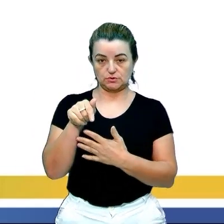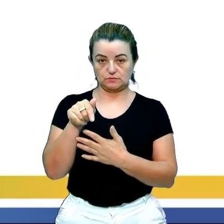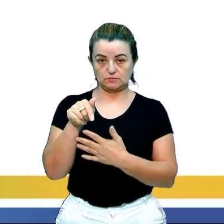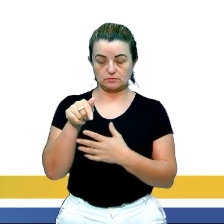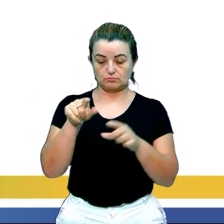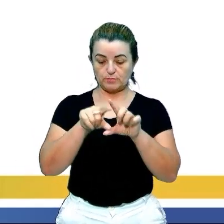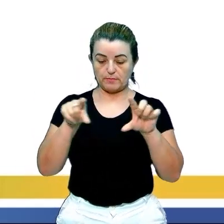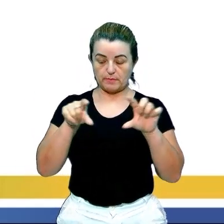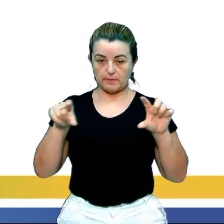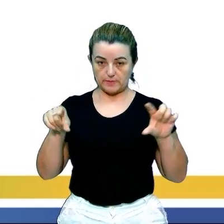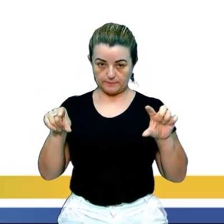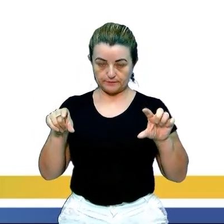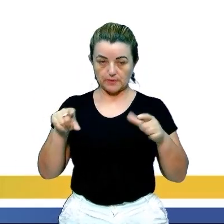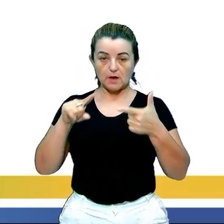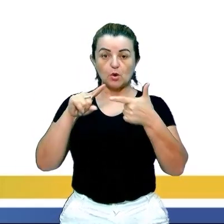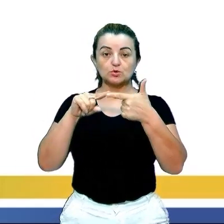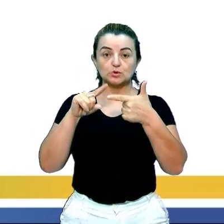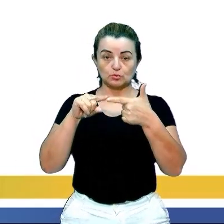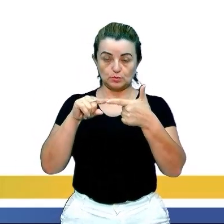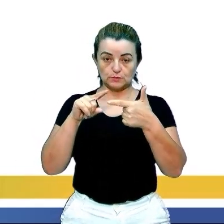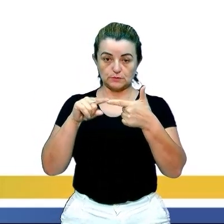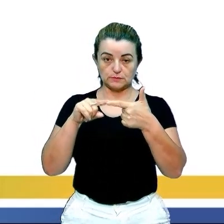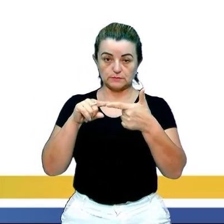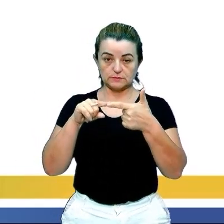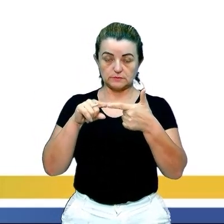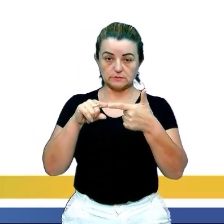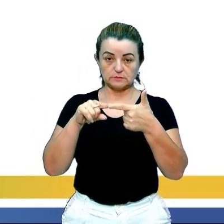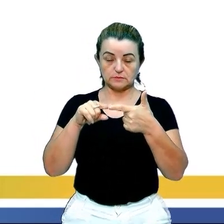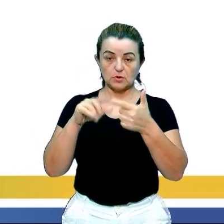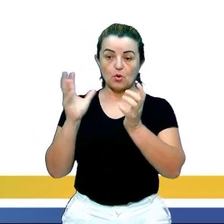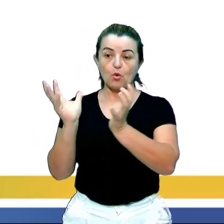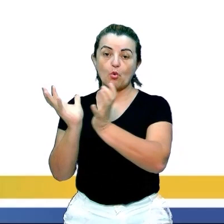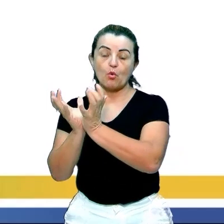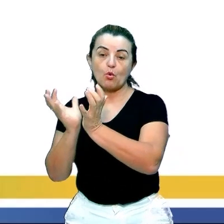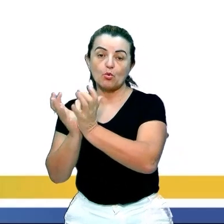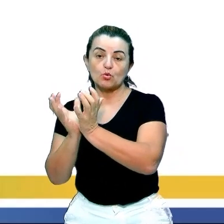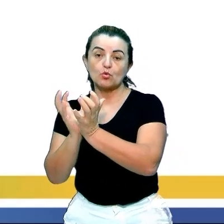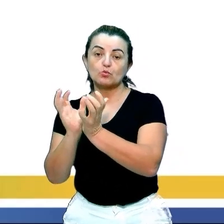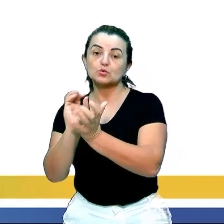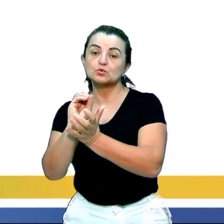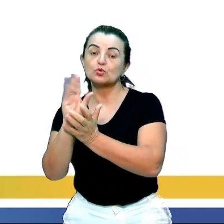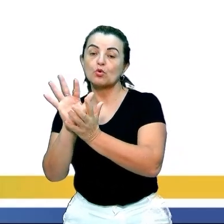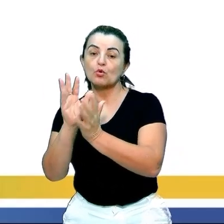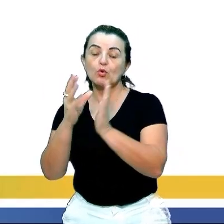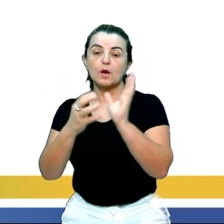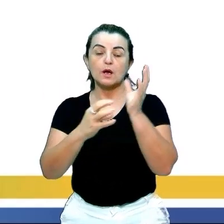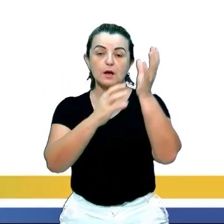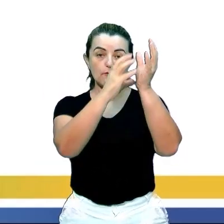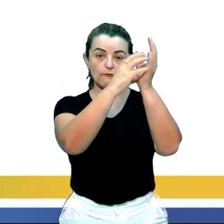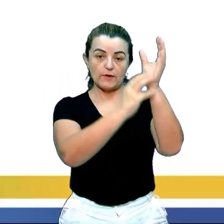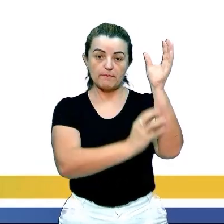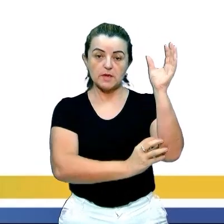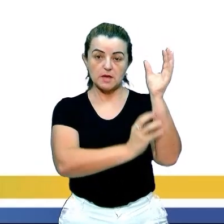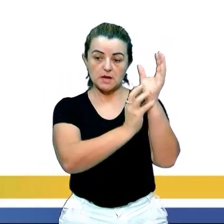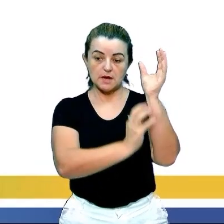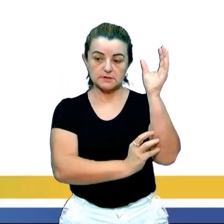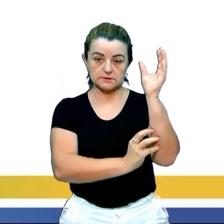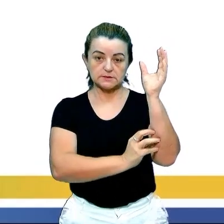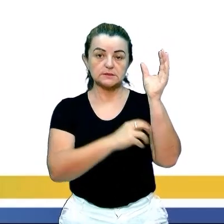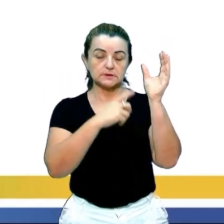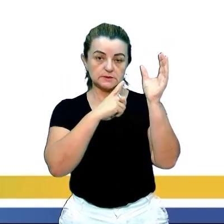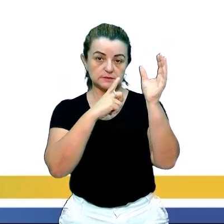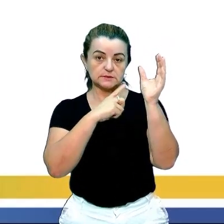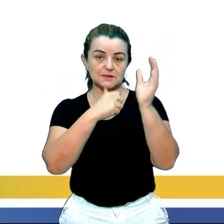o segundo aspecto, professor, qual é? São os grupos ou famílias, que aí, como vocês acabaram de ver no slide, nós